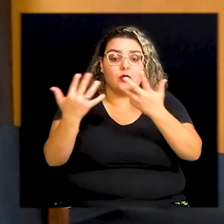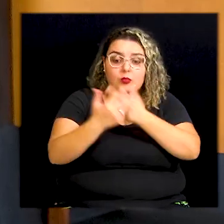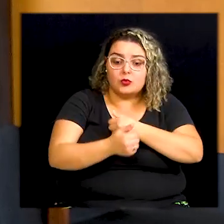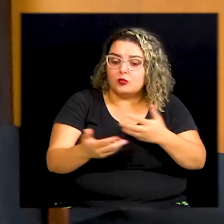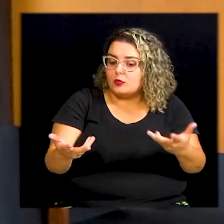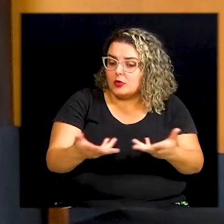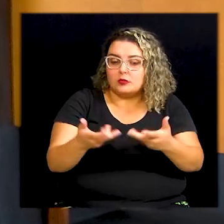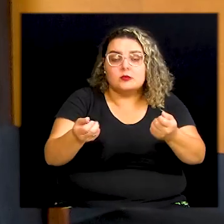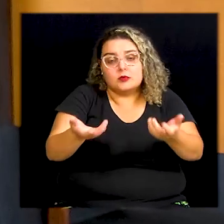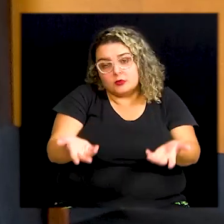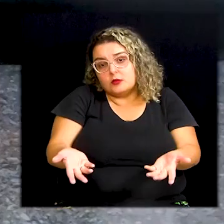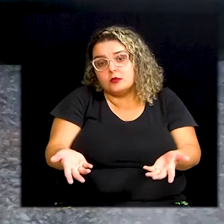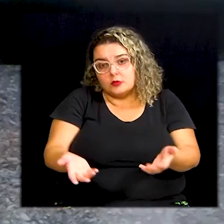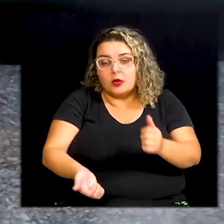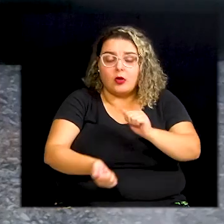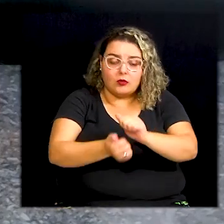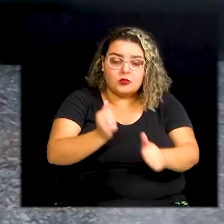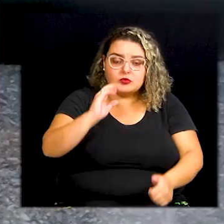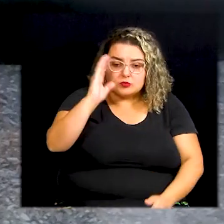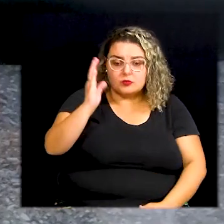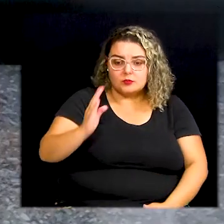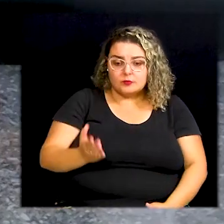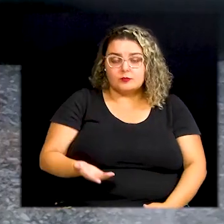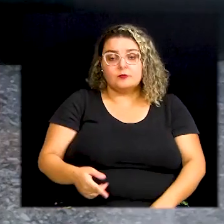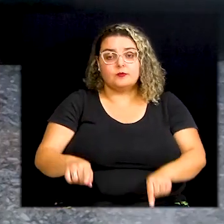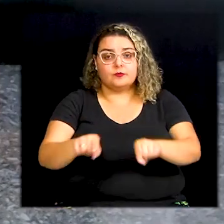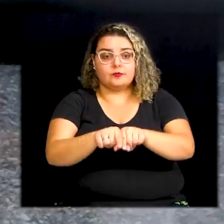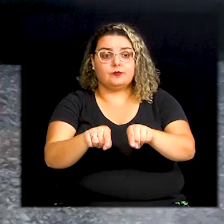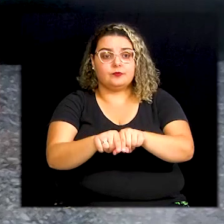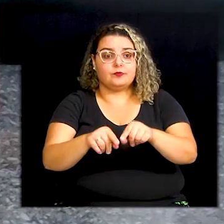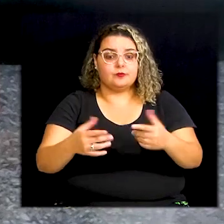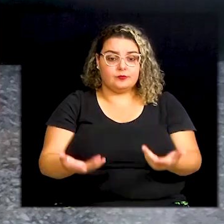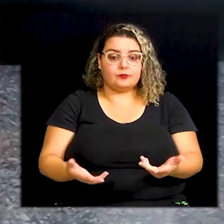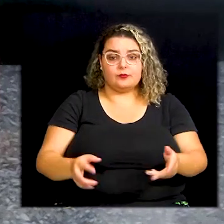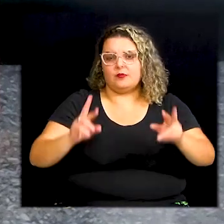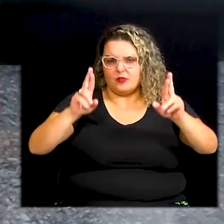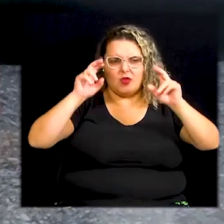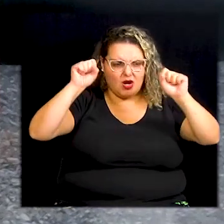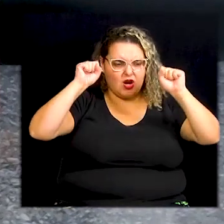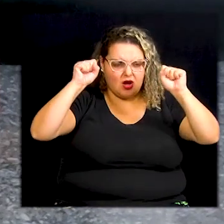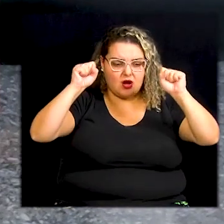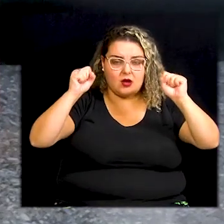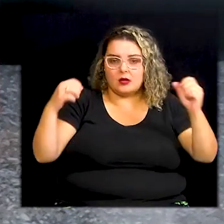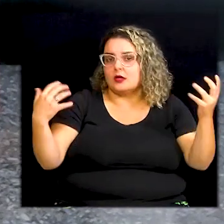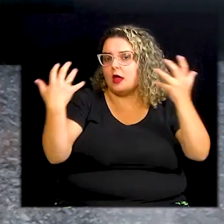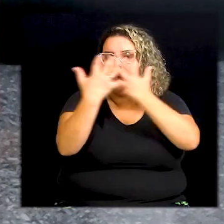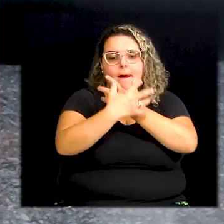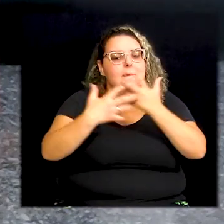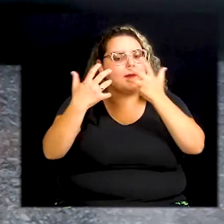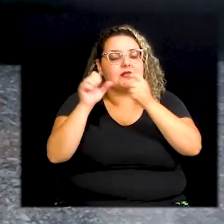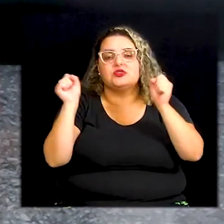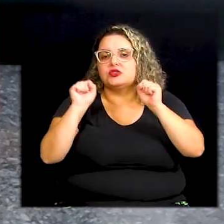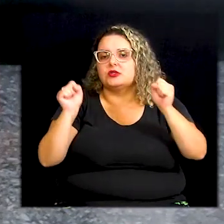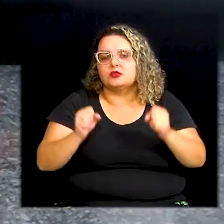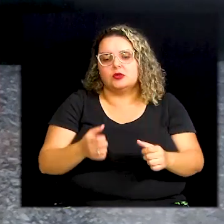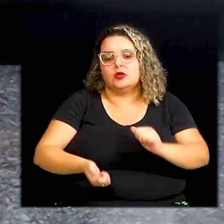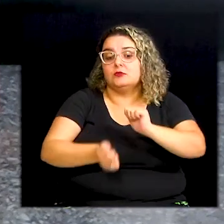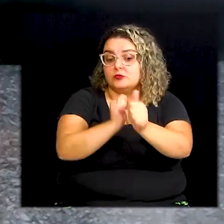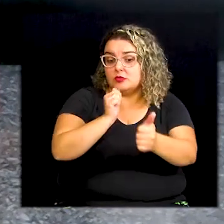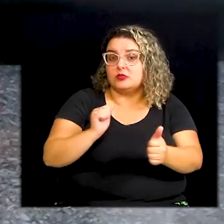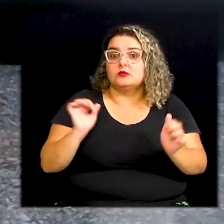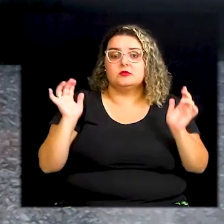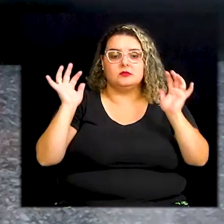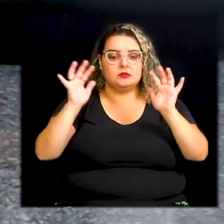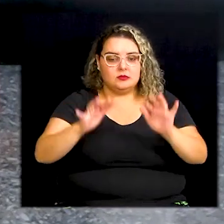futebol maravilhoso, né, que é o futebol brasileiro. E também pela torcida também, que é uma torcida apaixonada. Então, acho que essa vinda